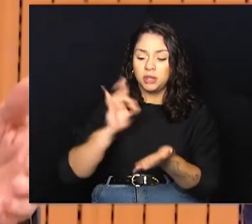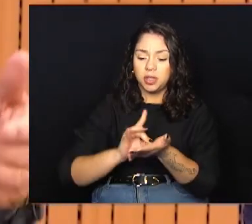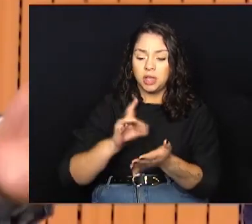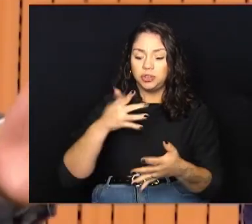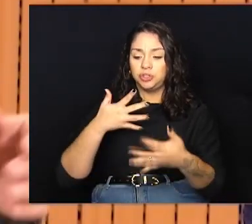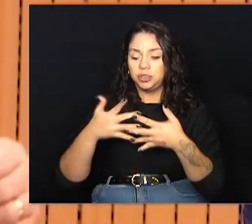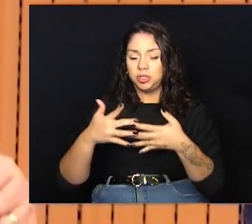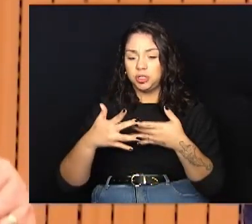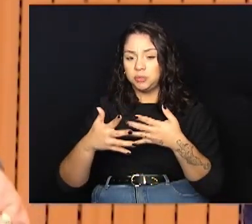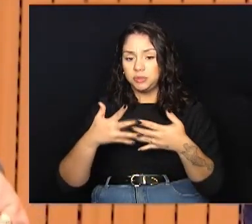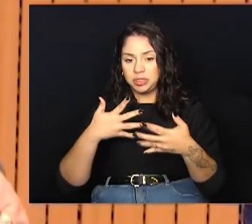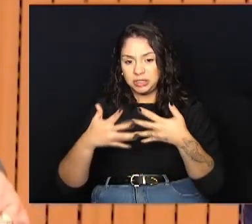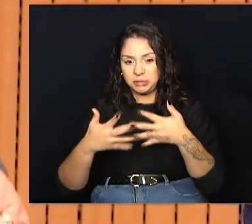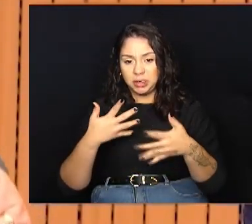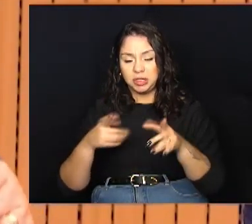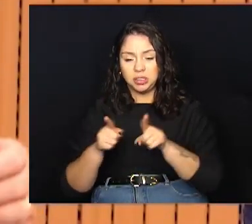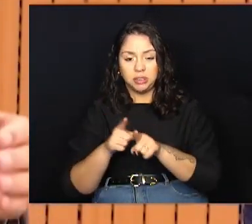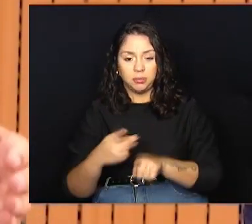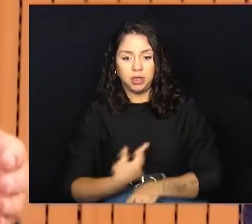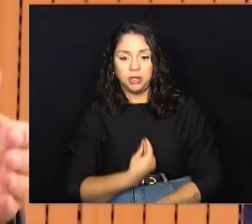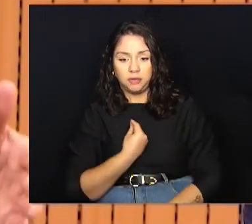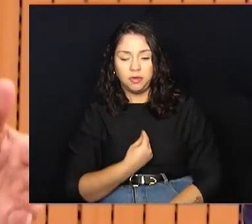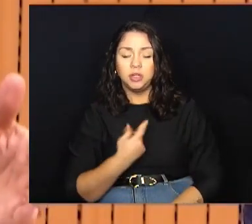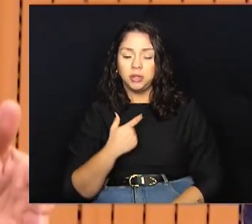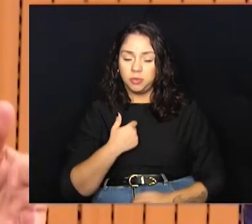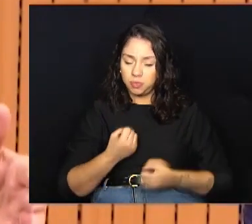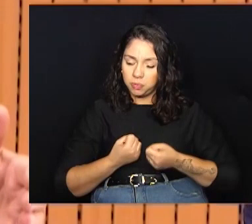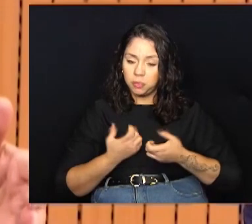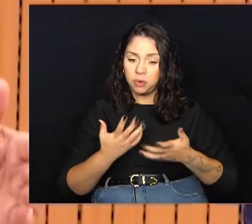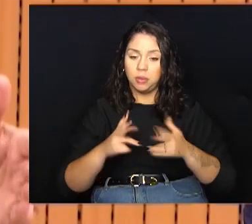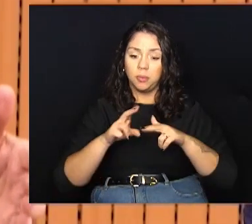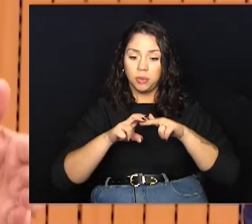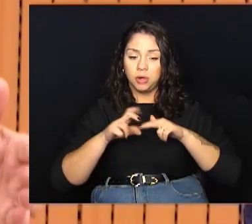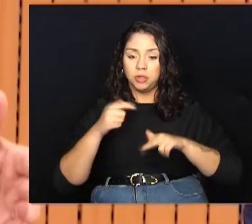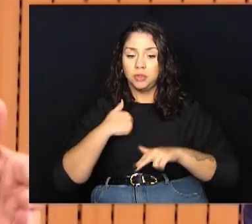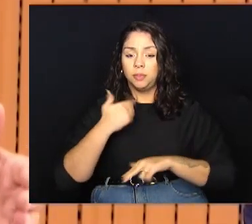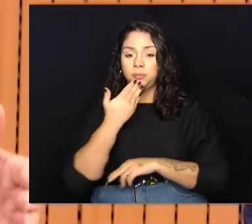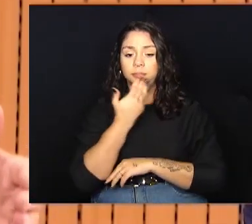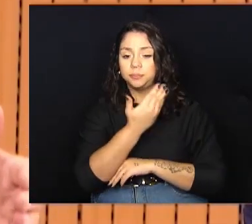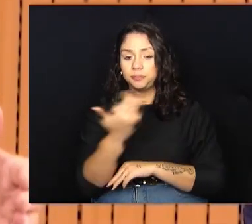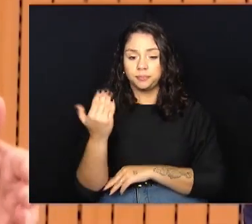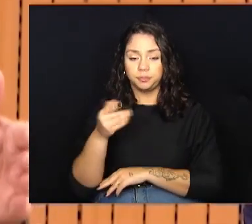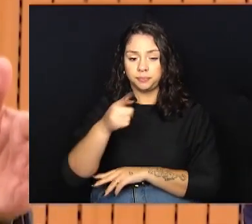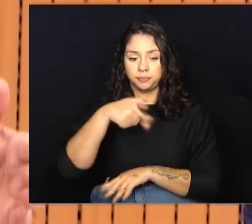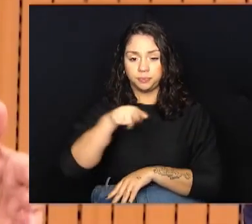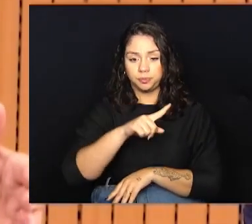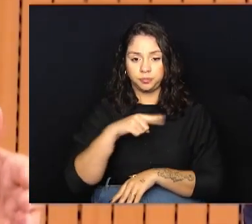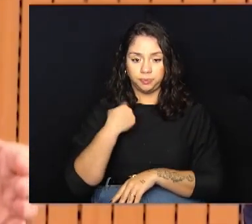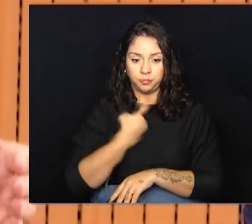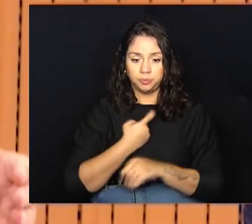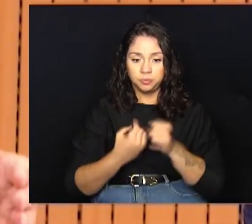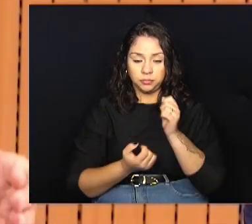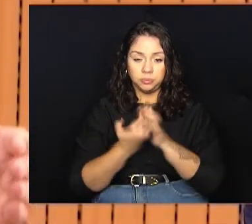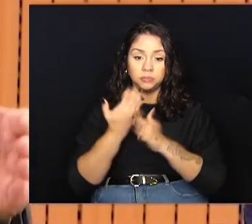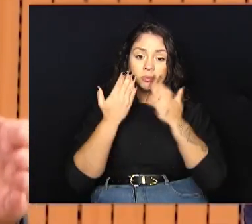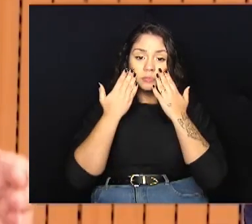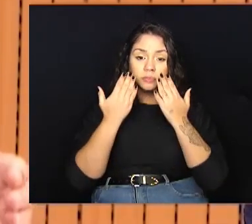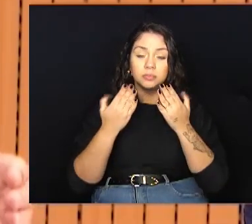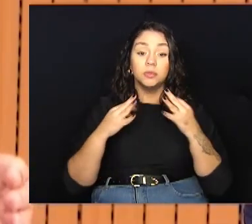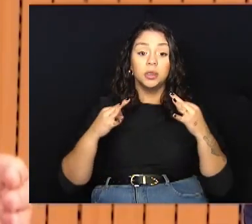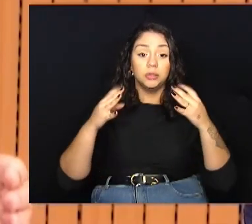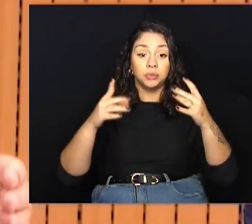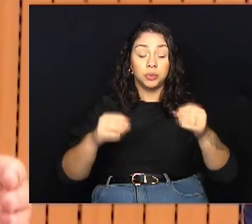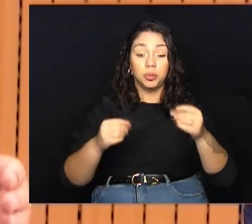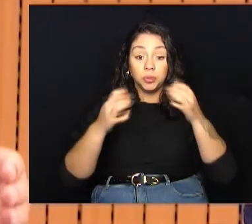e da vida eu vou levar por isso eu peço para vocês nós estamos formando a frente para que todos possam